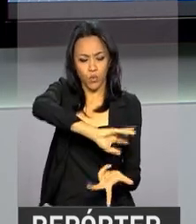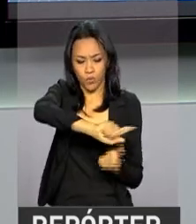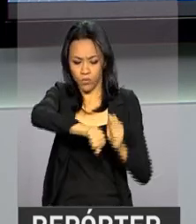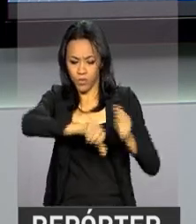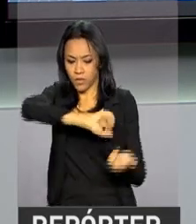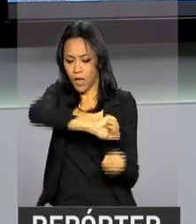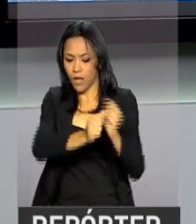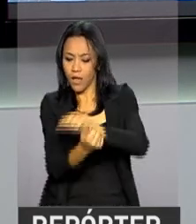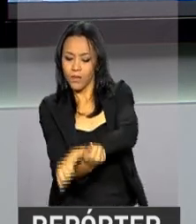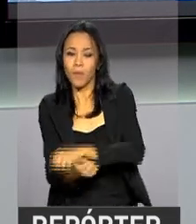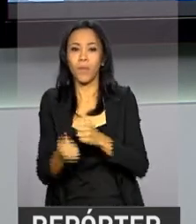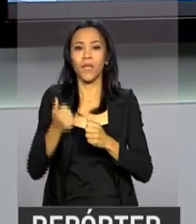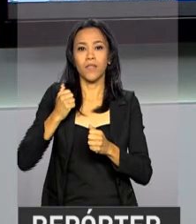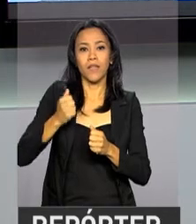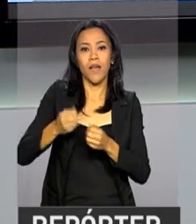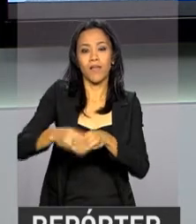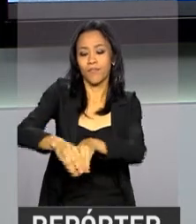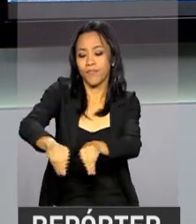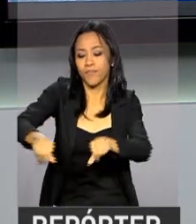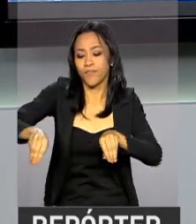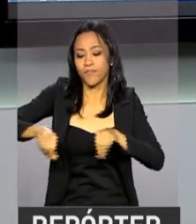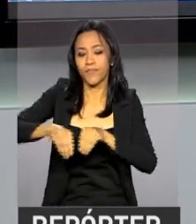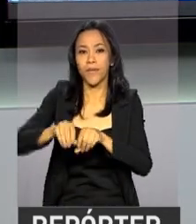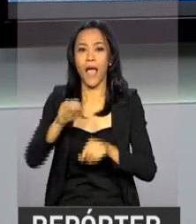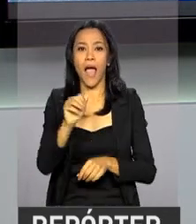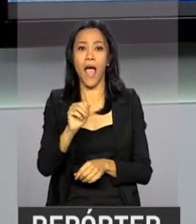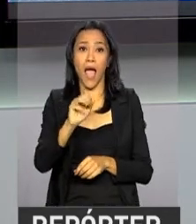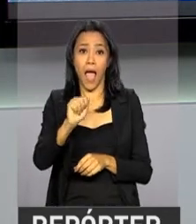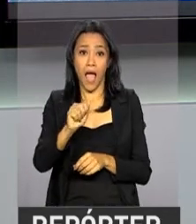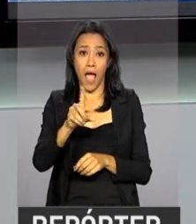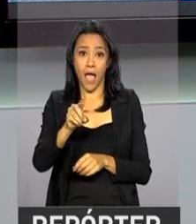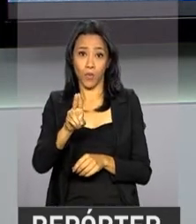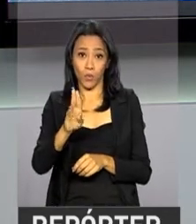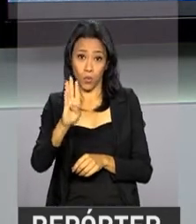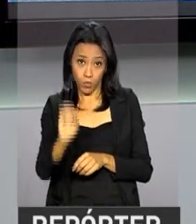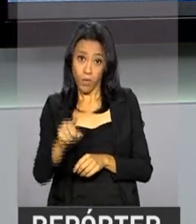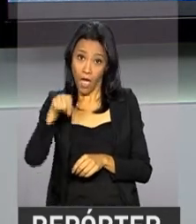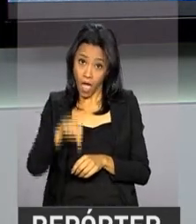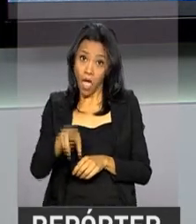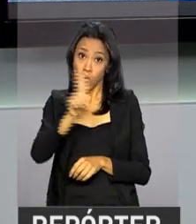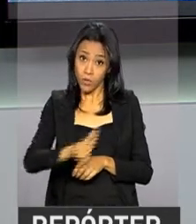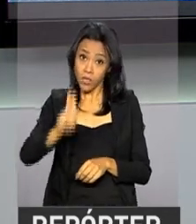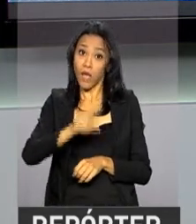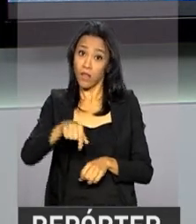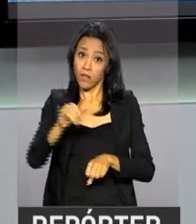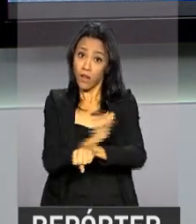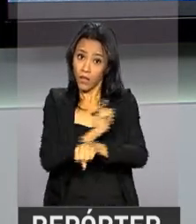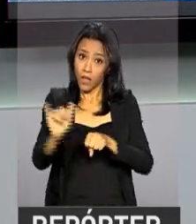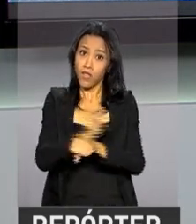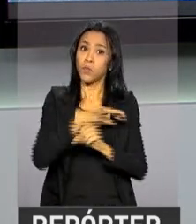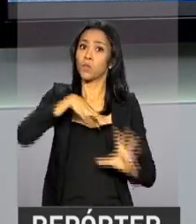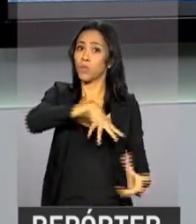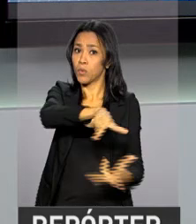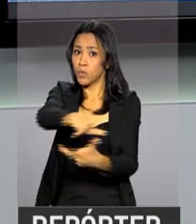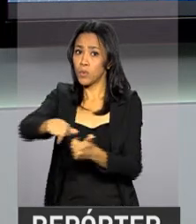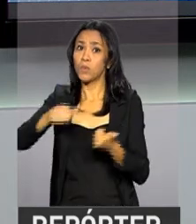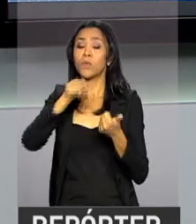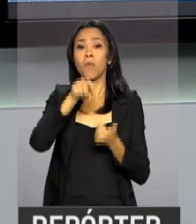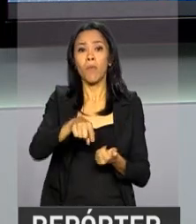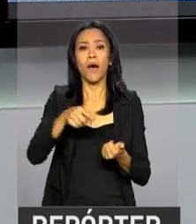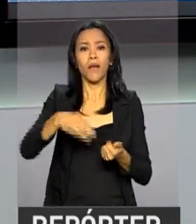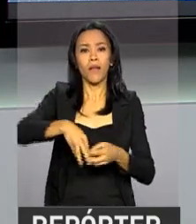orgânico em adubo a técnica utilizada em todo o mundo para devolver aos resíduos orgânicos o papel natural de